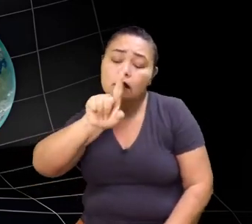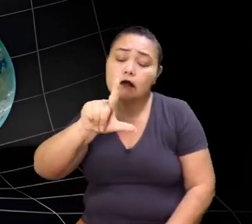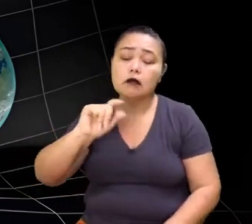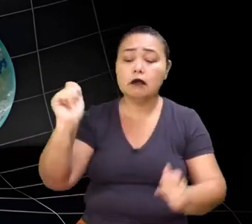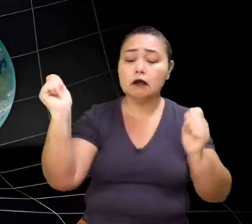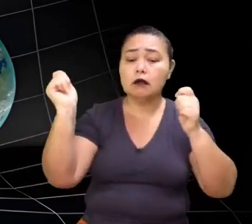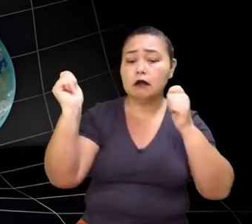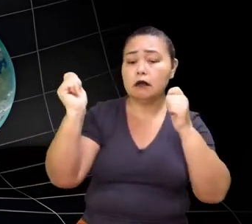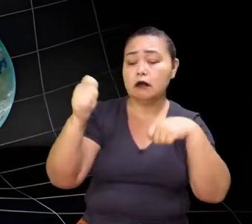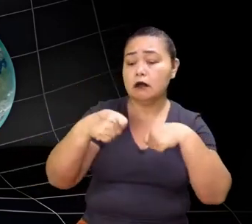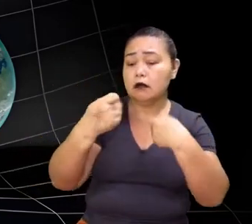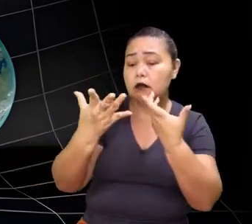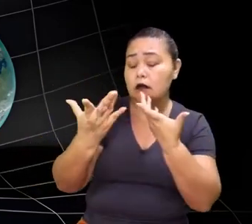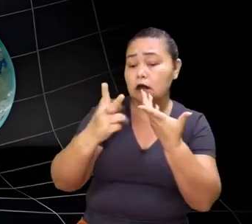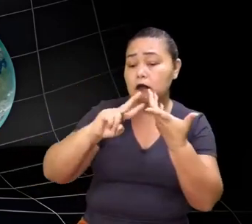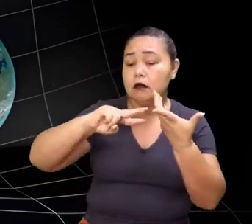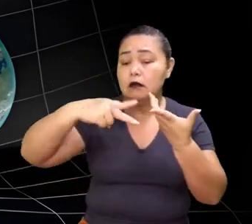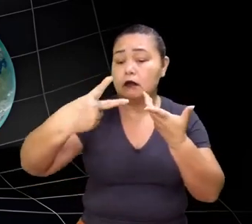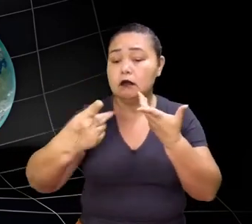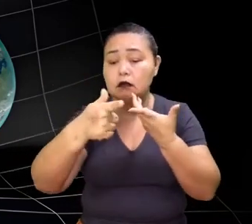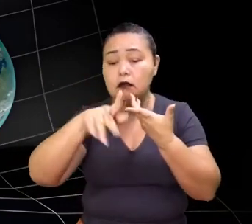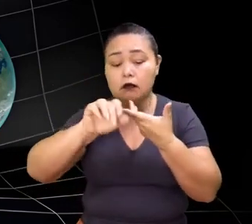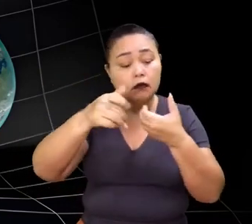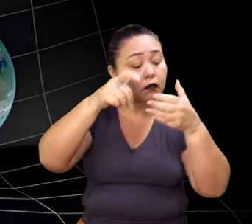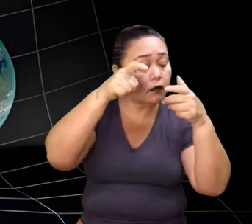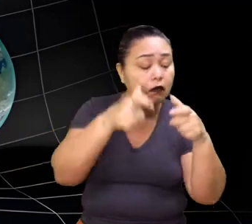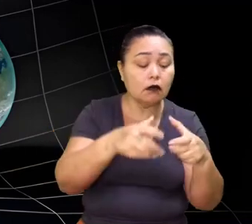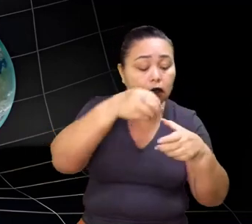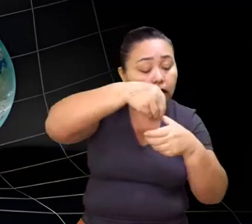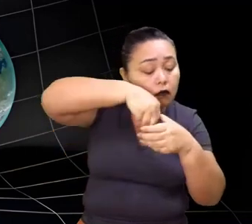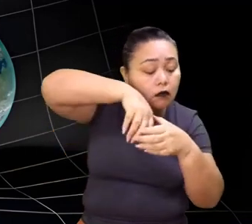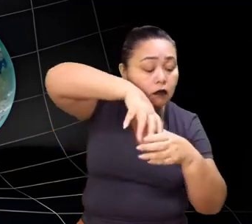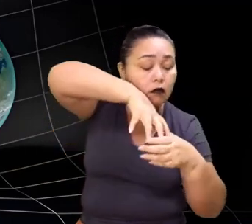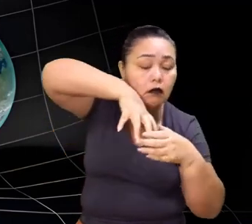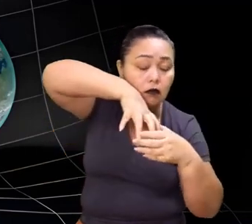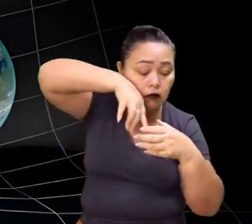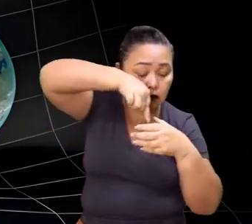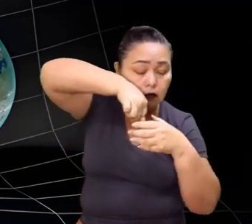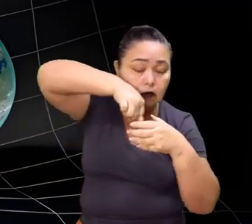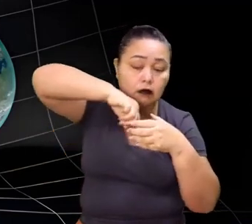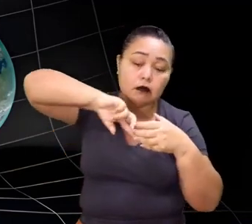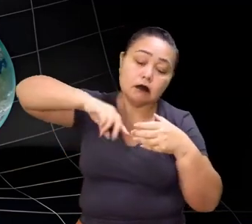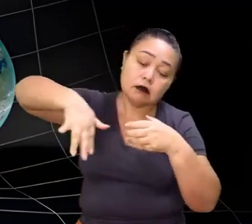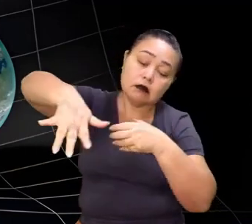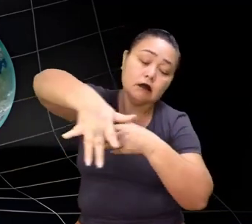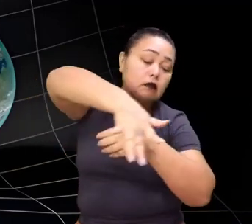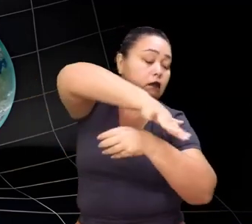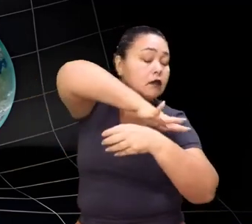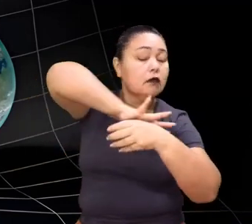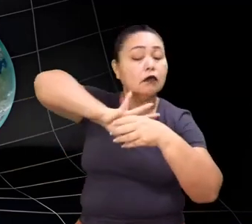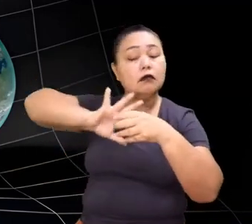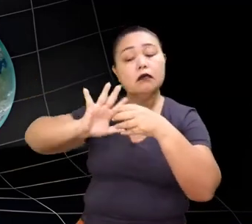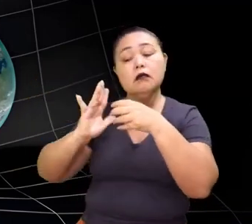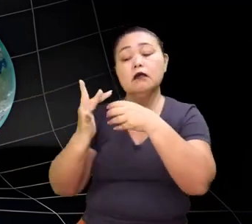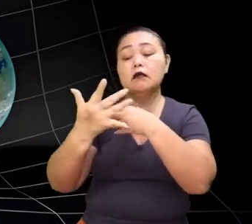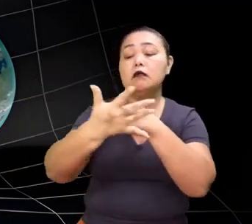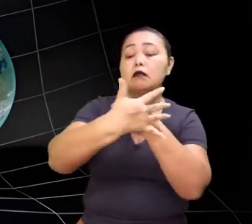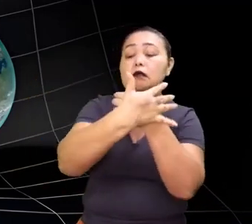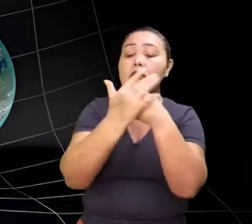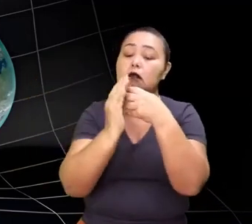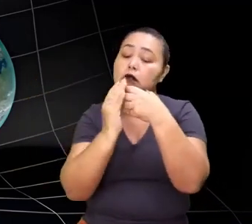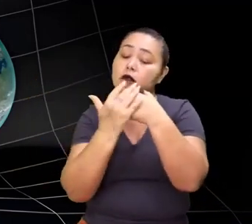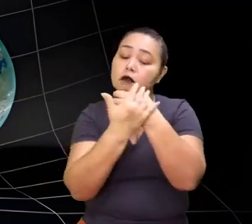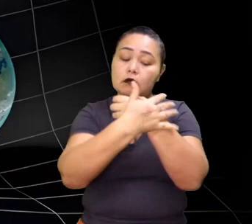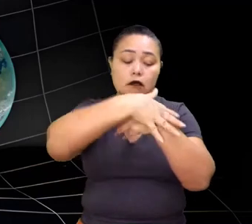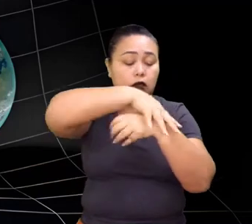capacidade de onde coloca o gás onde ele está interno ali em volta tem um invoco né Tem alguma coisa